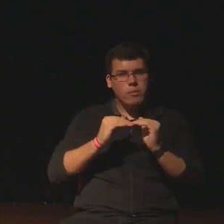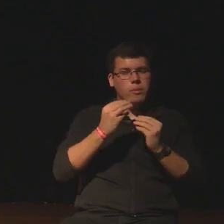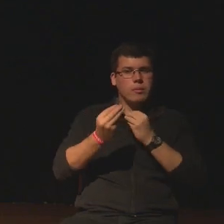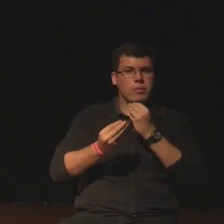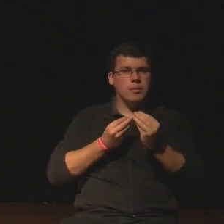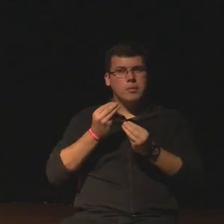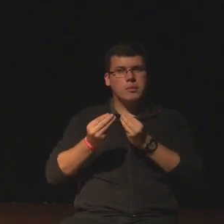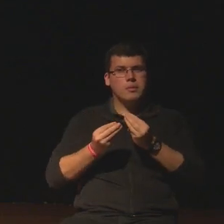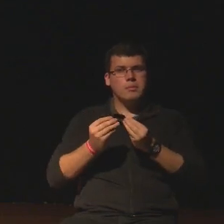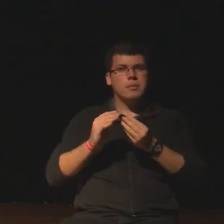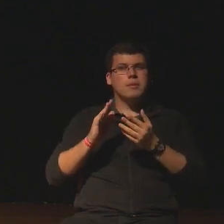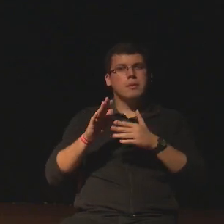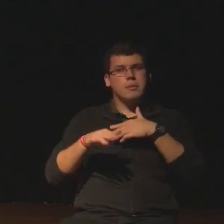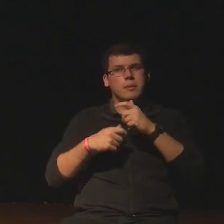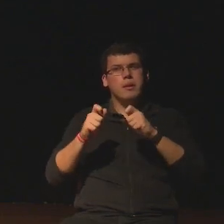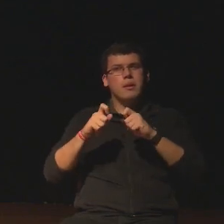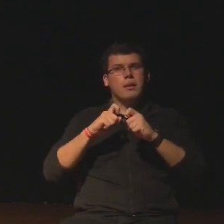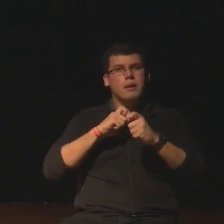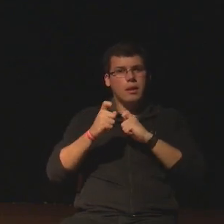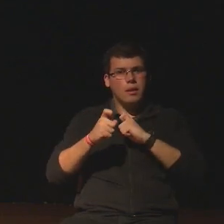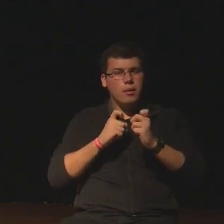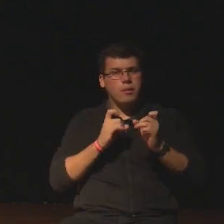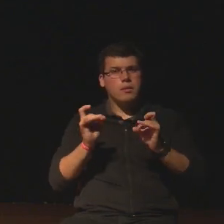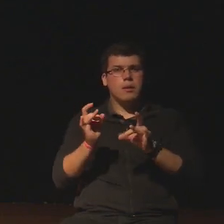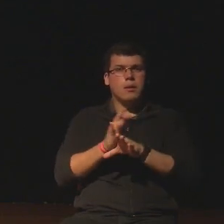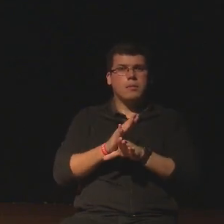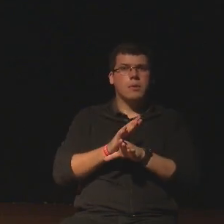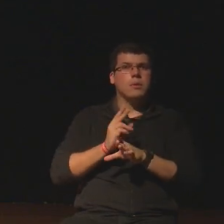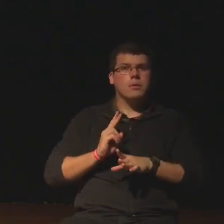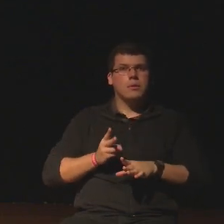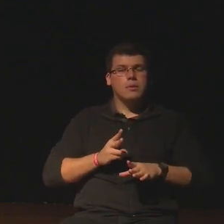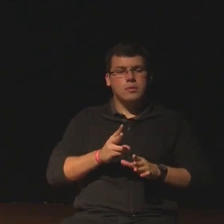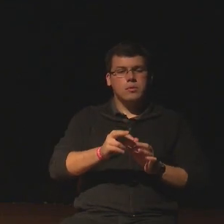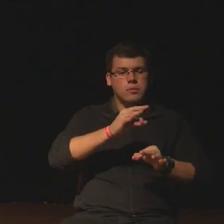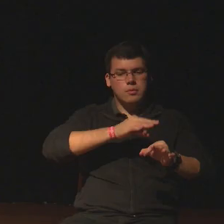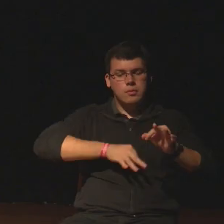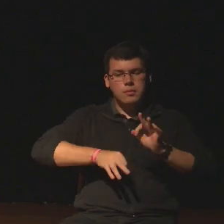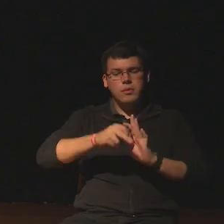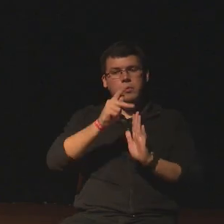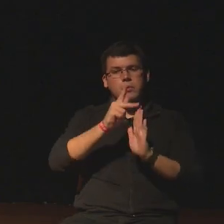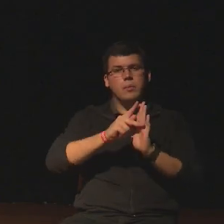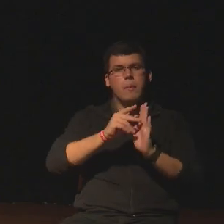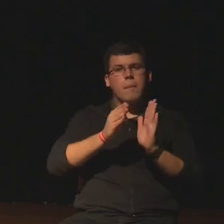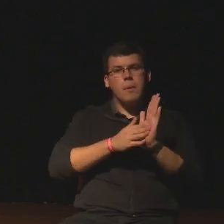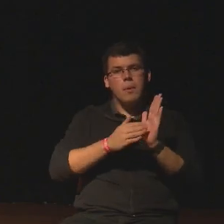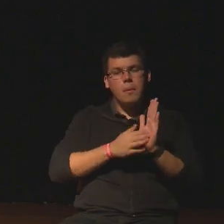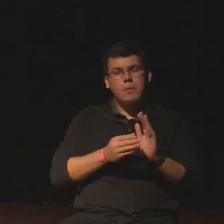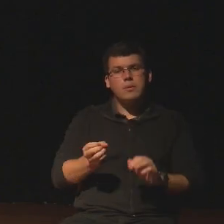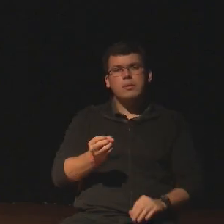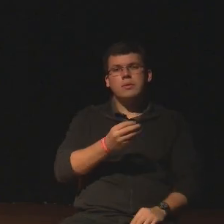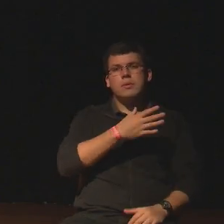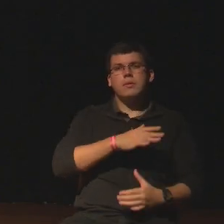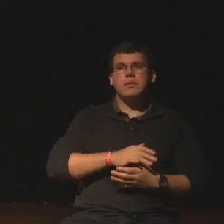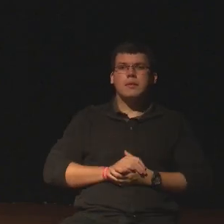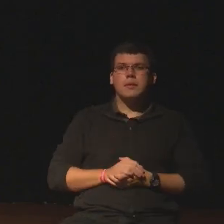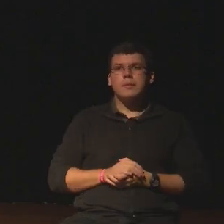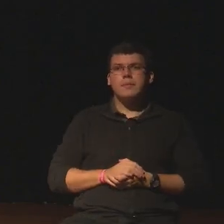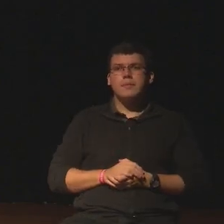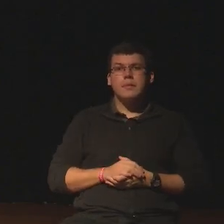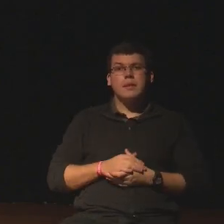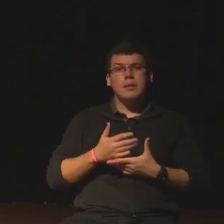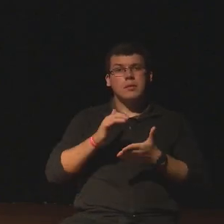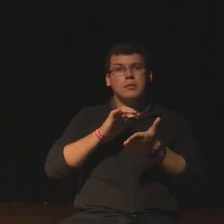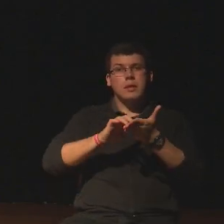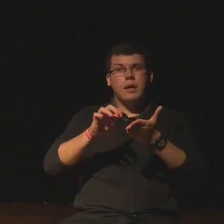projeto, que seguiram desenvolvendo uma nova proposta, e, enquanto isso, a Secretaria de